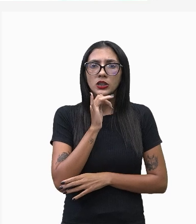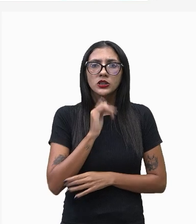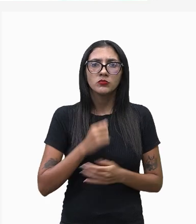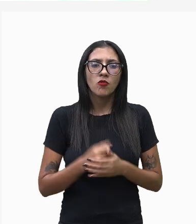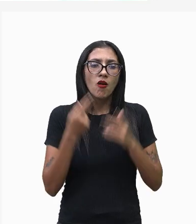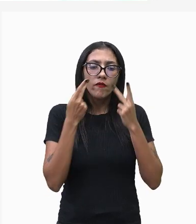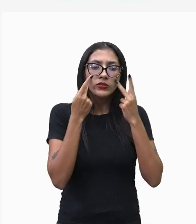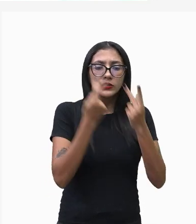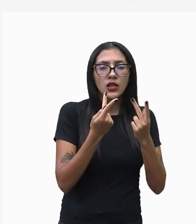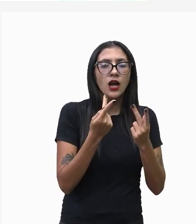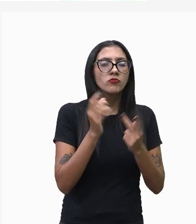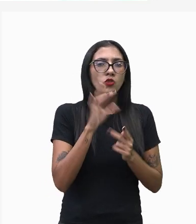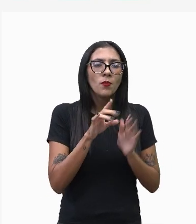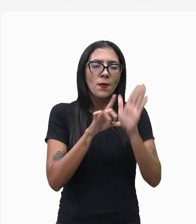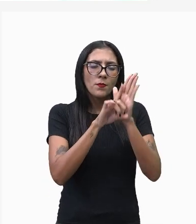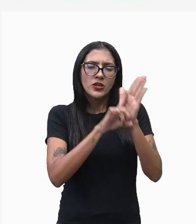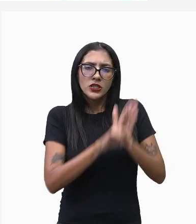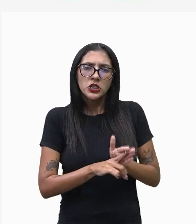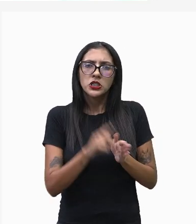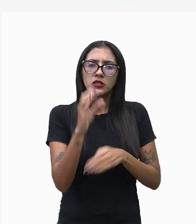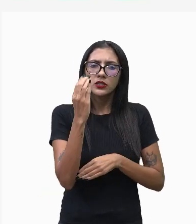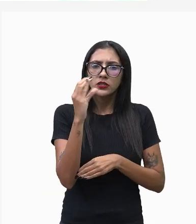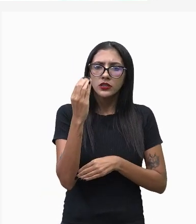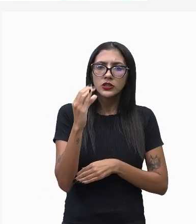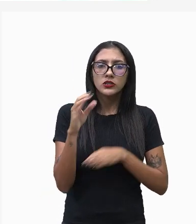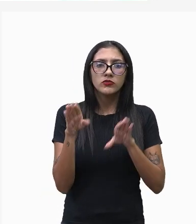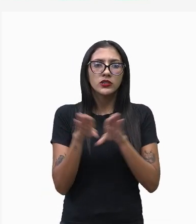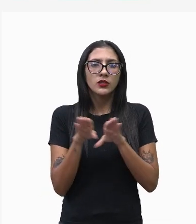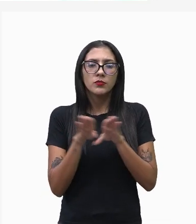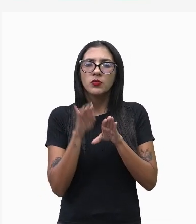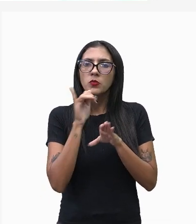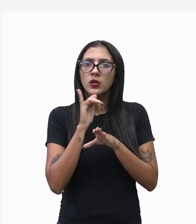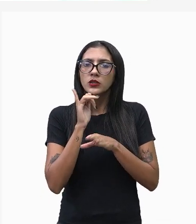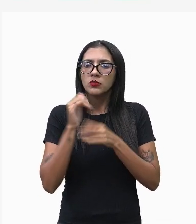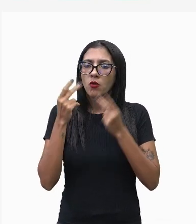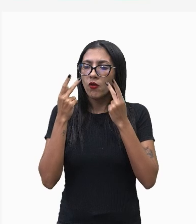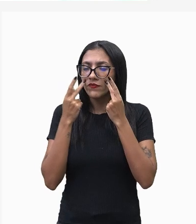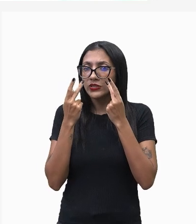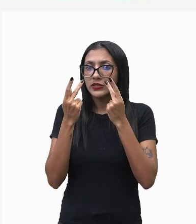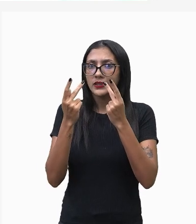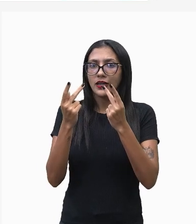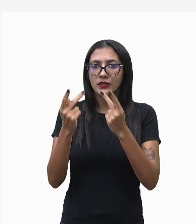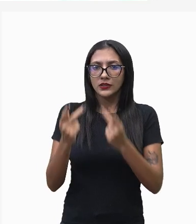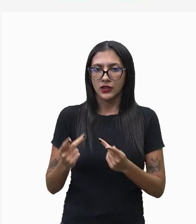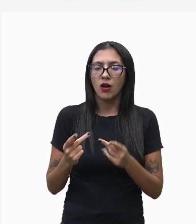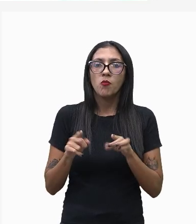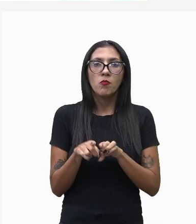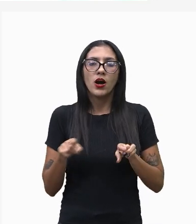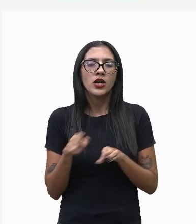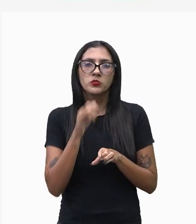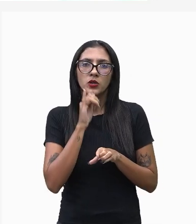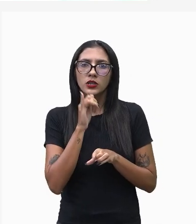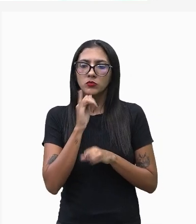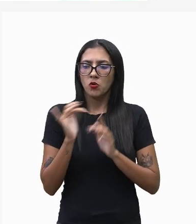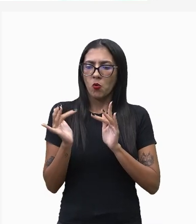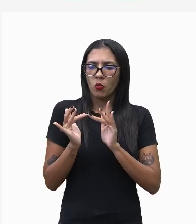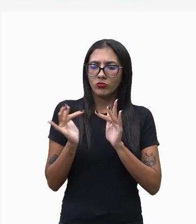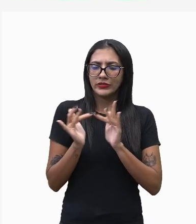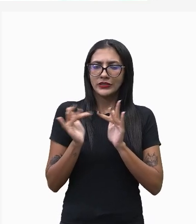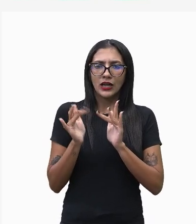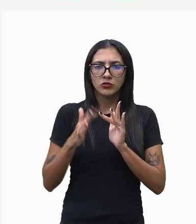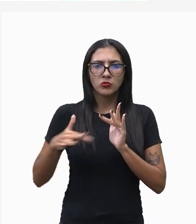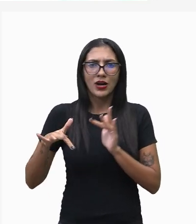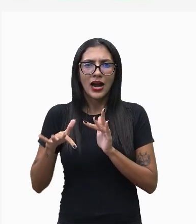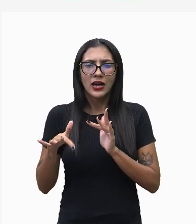pesquisa científica e visitação pública, desde que não prejudiquem a conservação. E